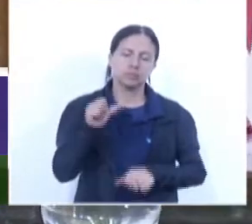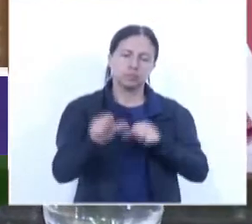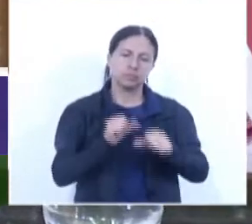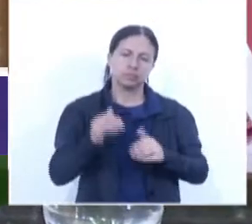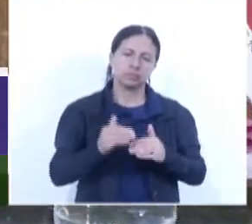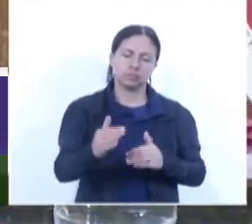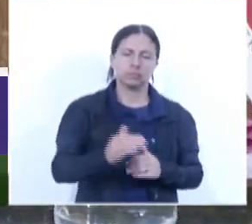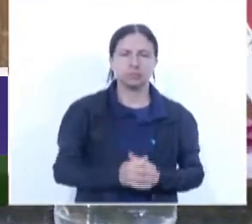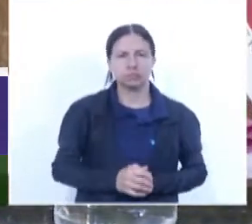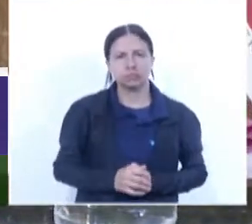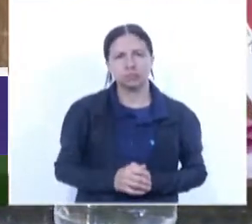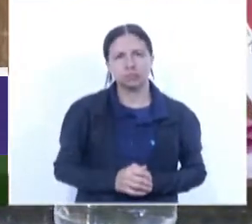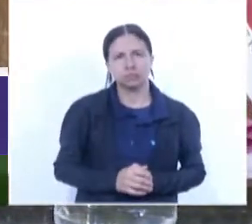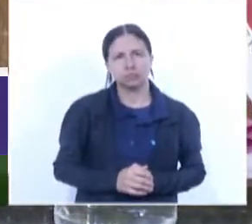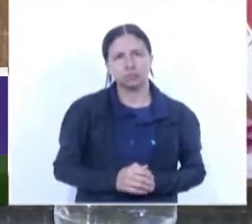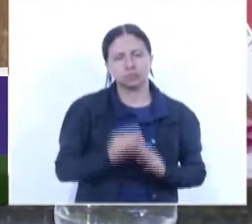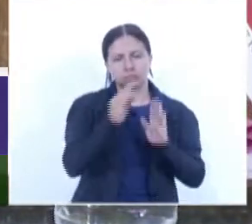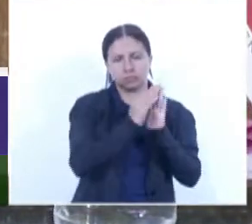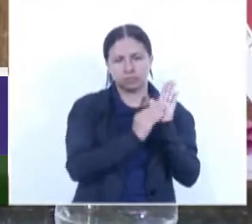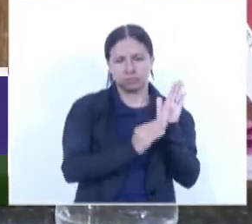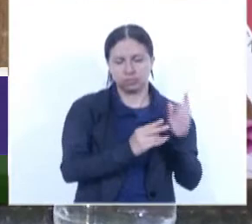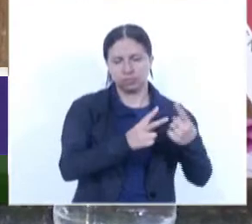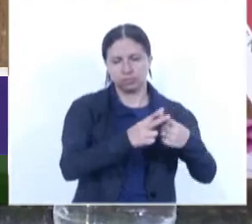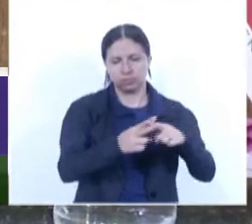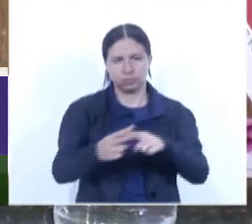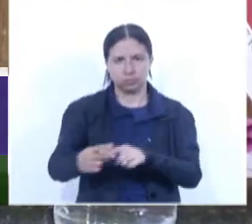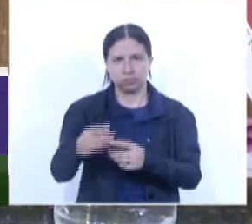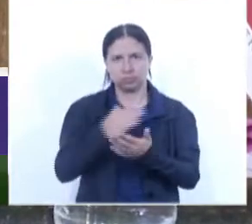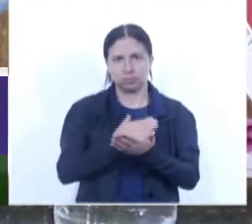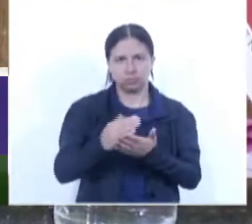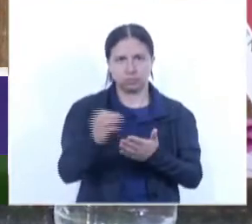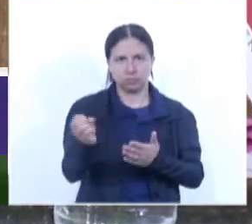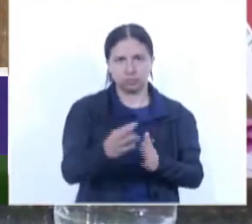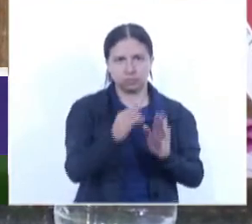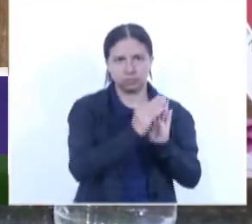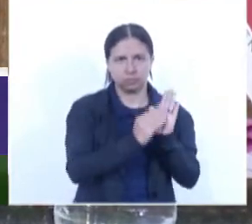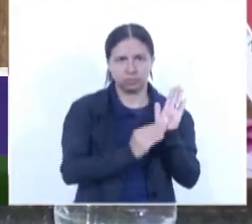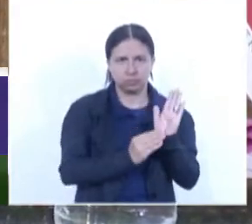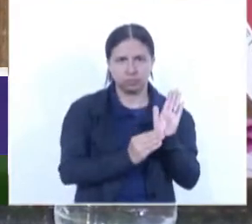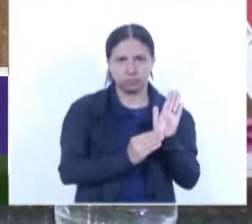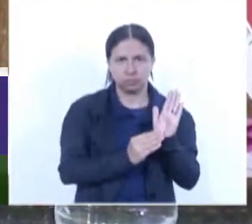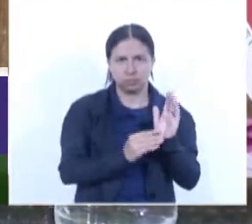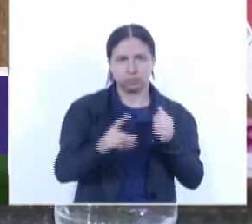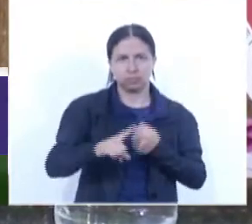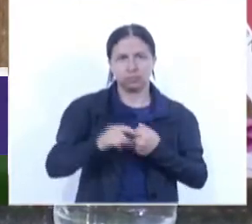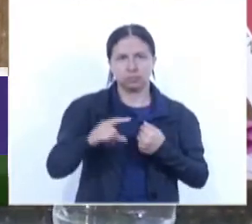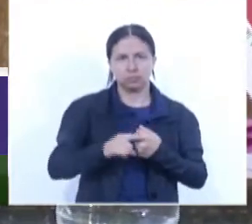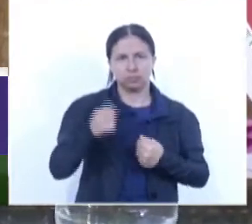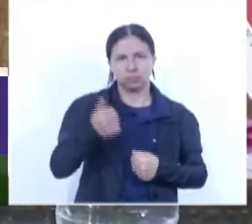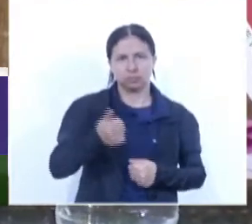alterações que passa a vigorar com a seguinte redação artigo primeiro